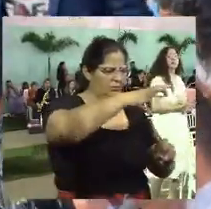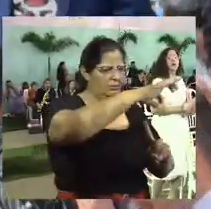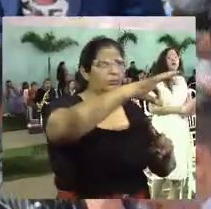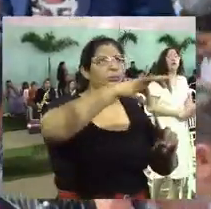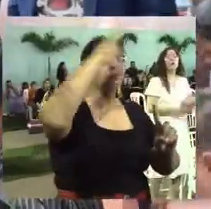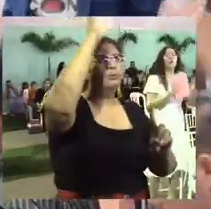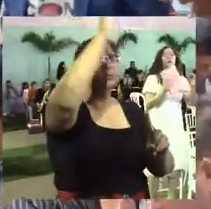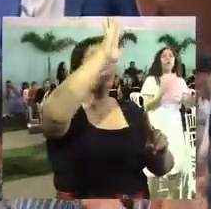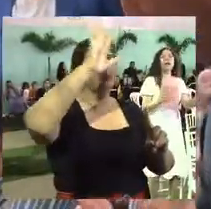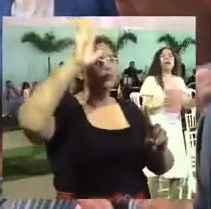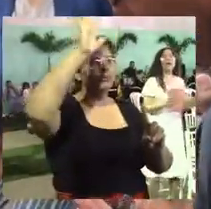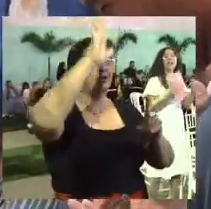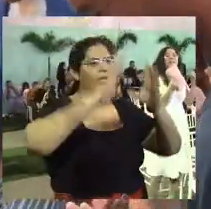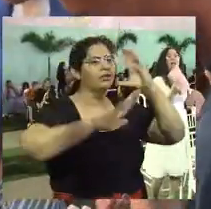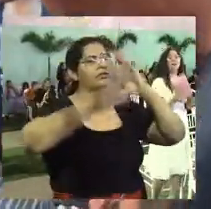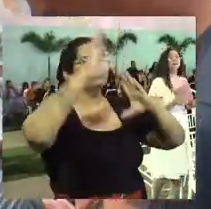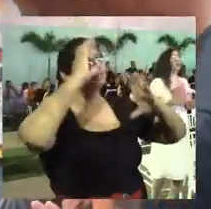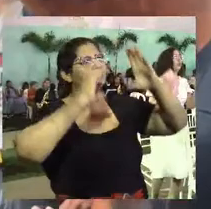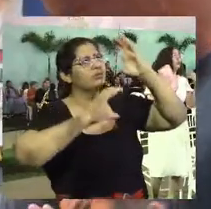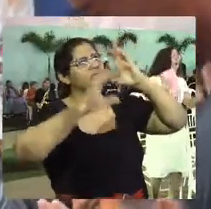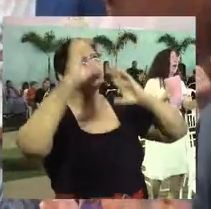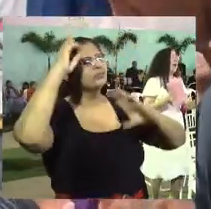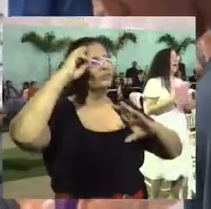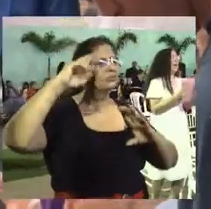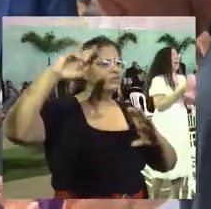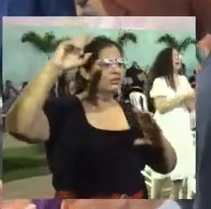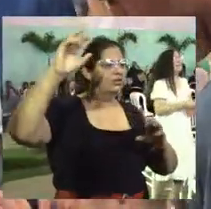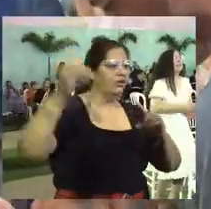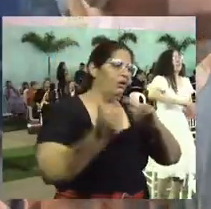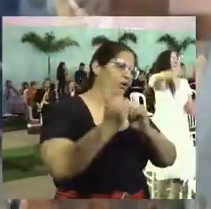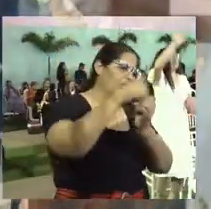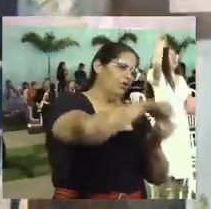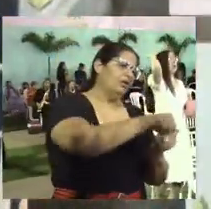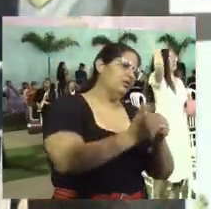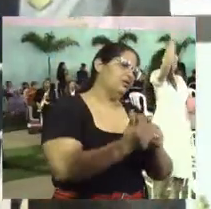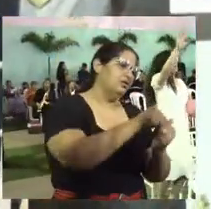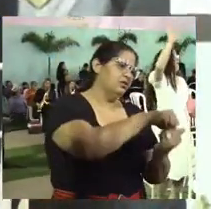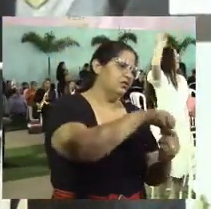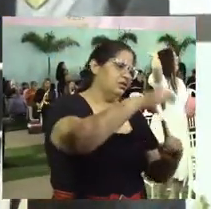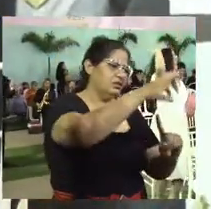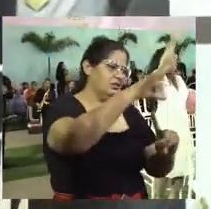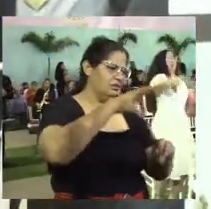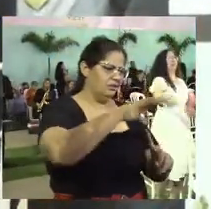tempo adora Batista Santo